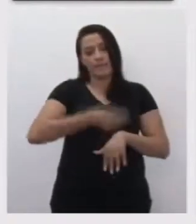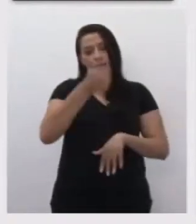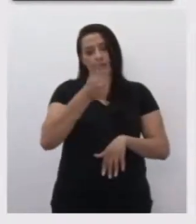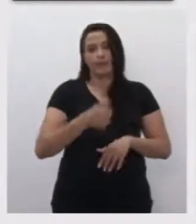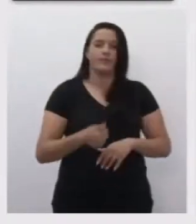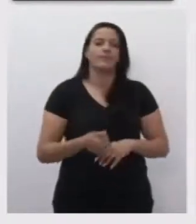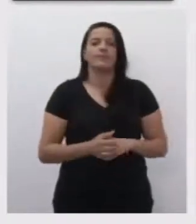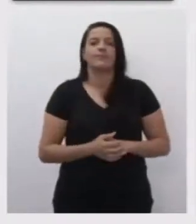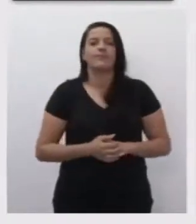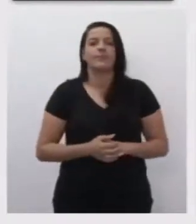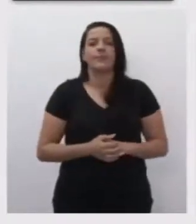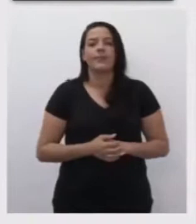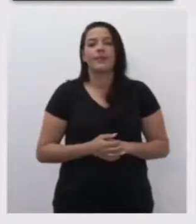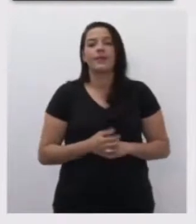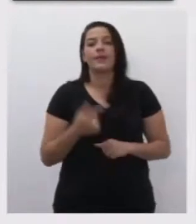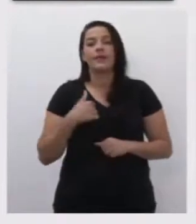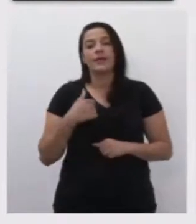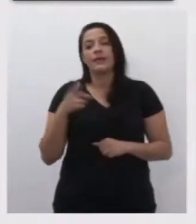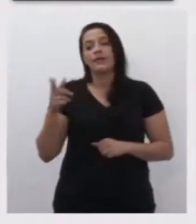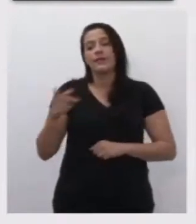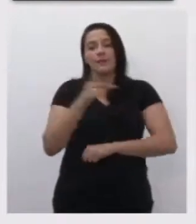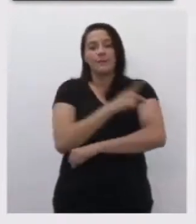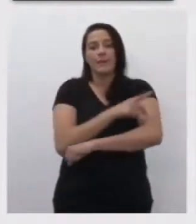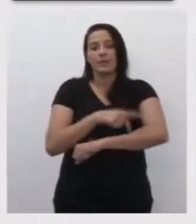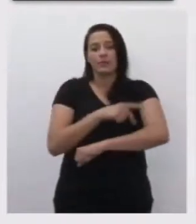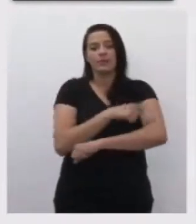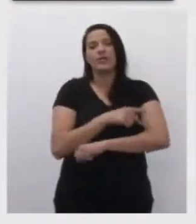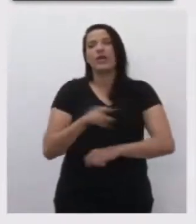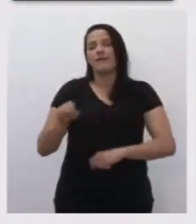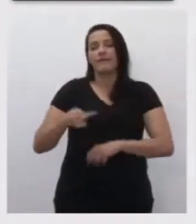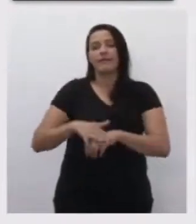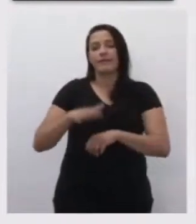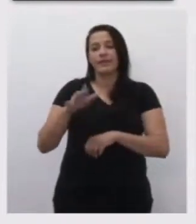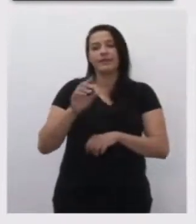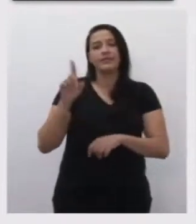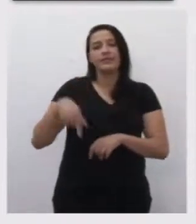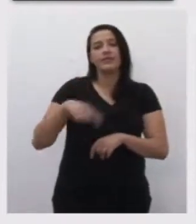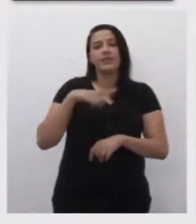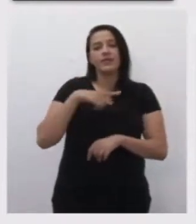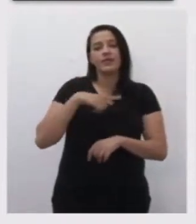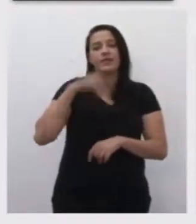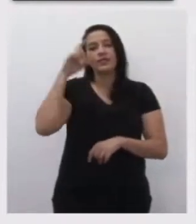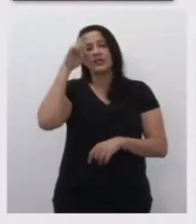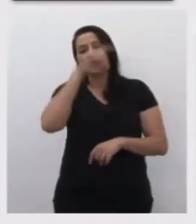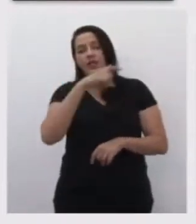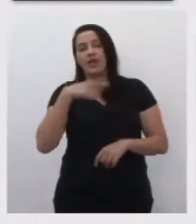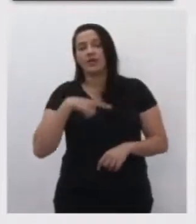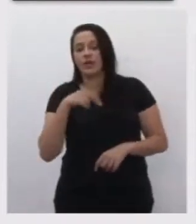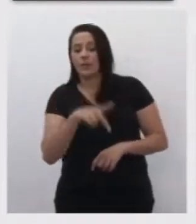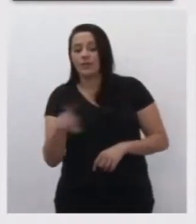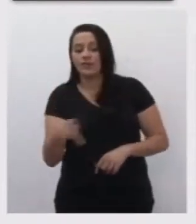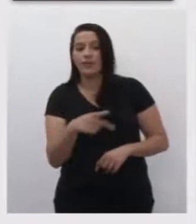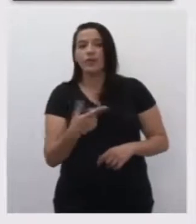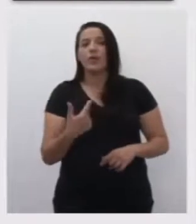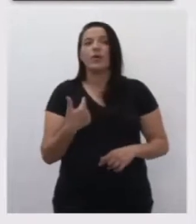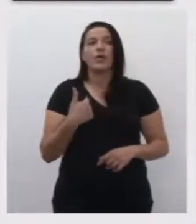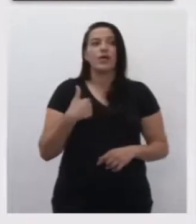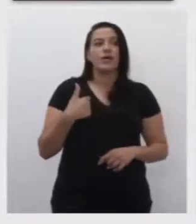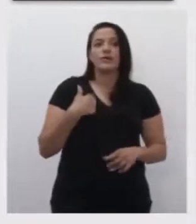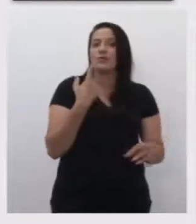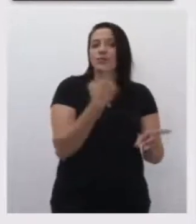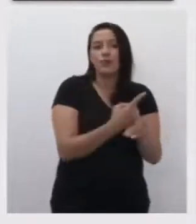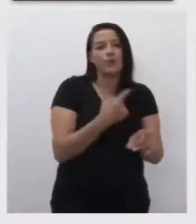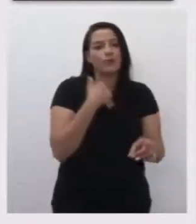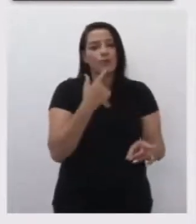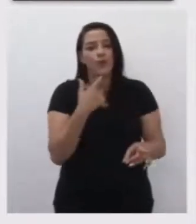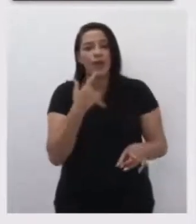Eu vou sempre falar da Maia, porque ela cuida do pedagógico, tá? O que vocês tiverem de feedback, olha, eu sou professora e eu não encontrei dessa forma